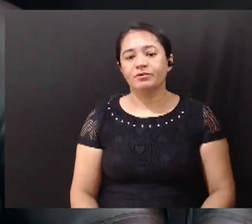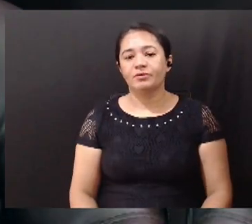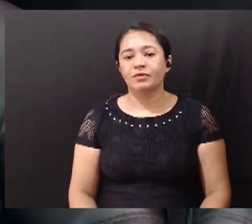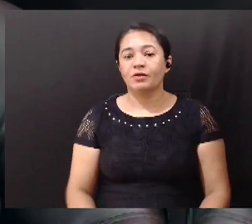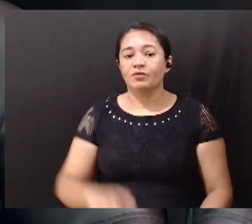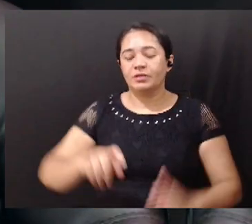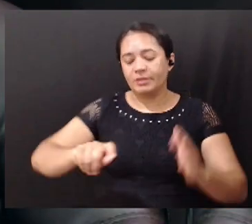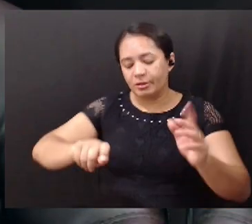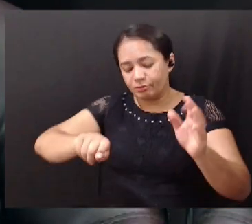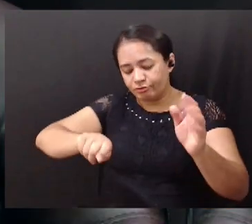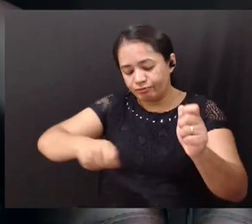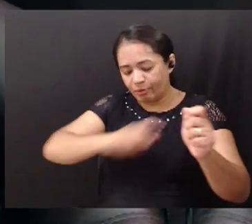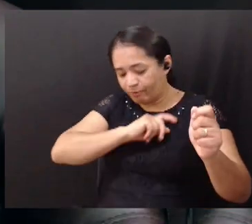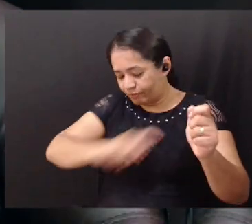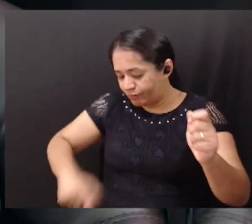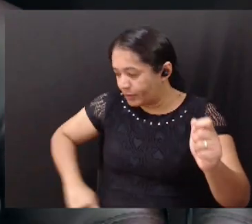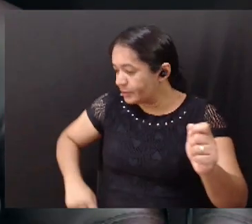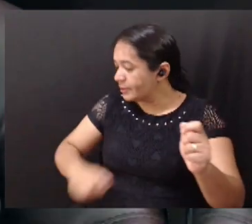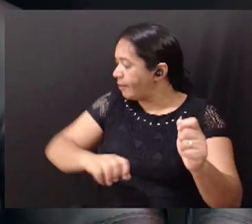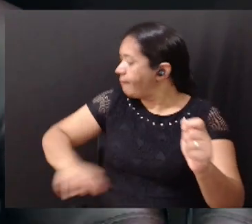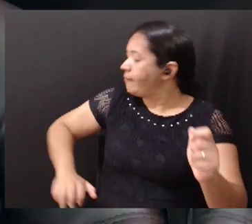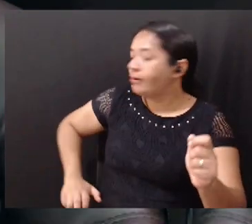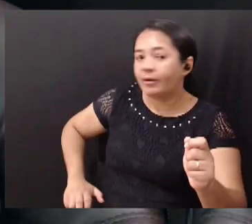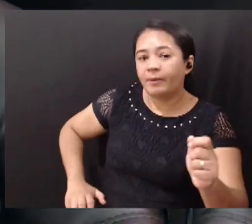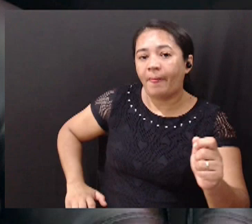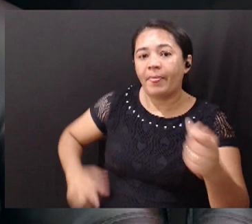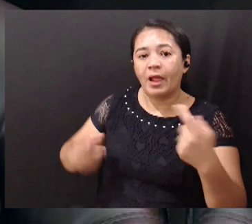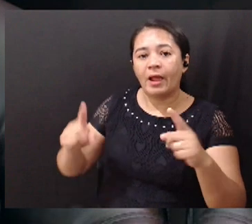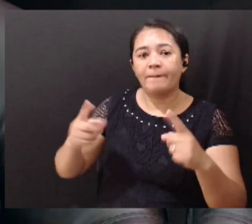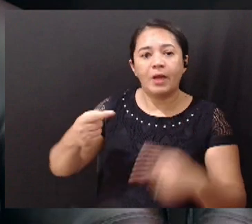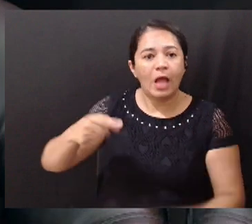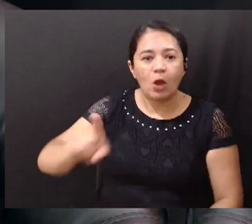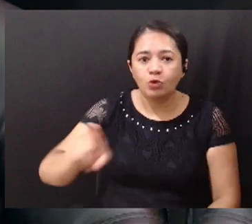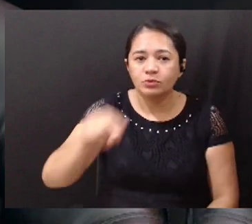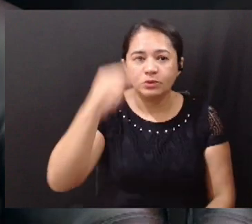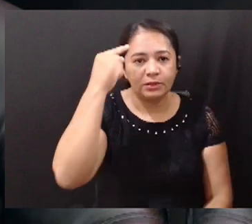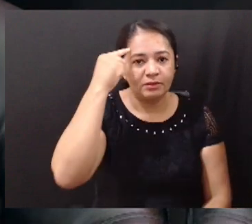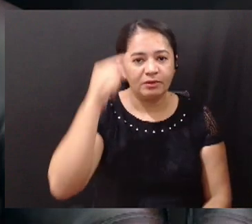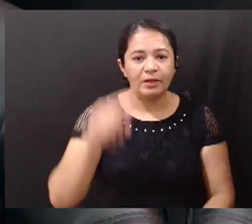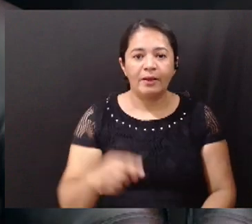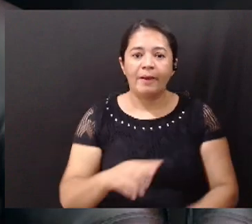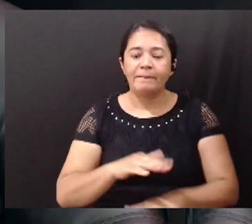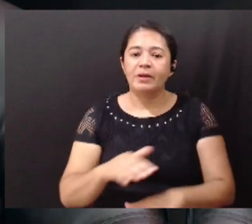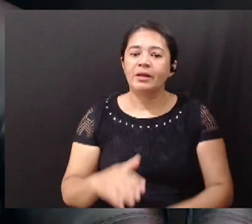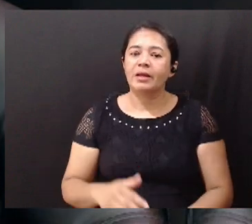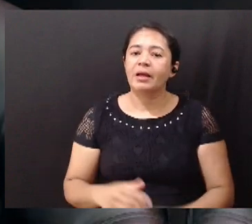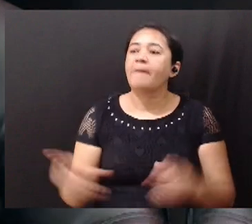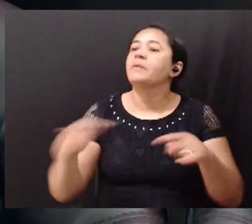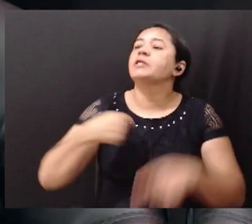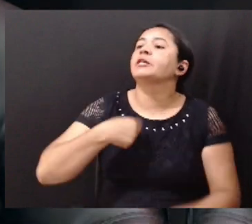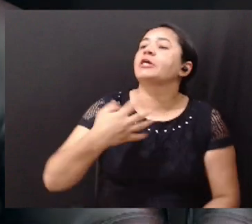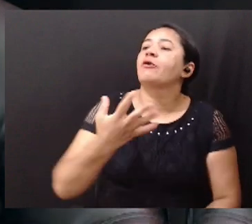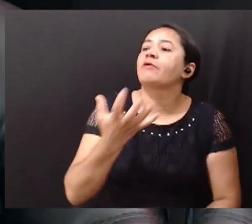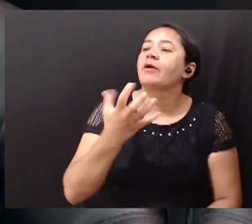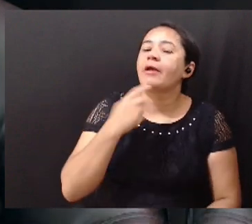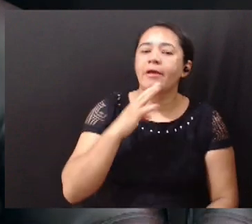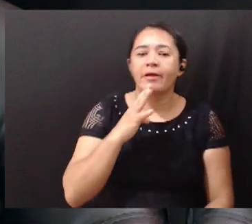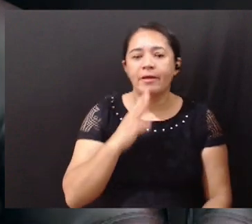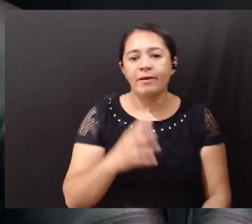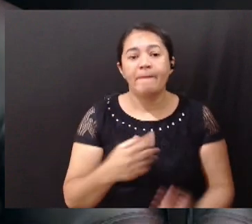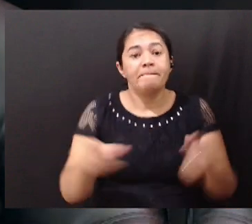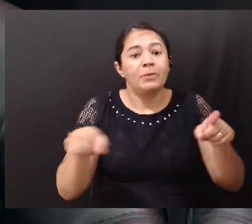cinto, você tá dando ré. A música é a última coisa que você vai pensar. Mas ela tá lá, música que eu conheço. Música que eu